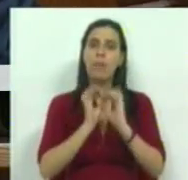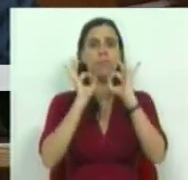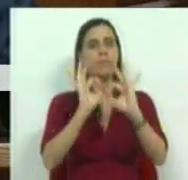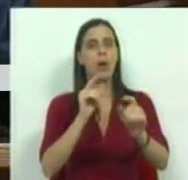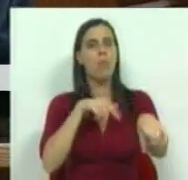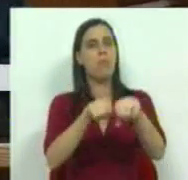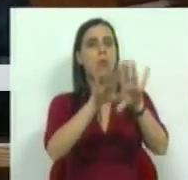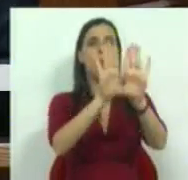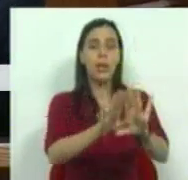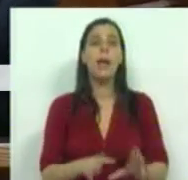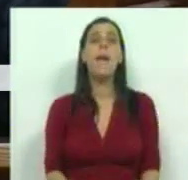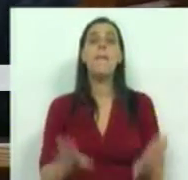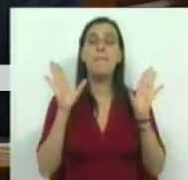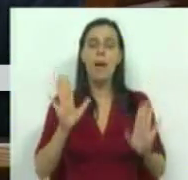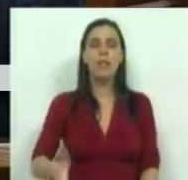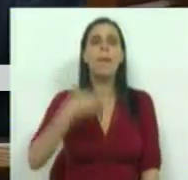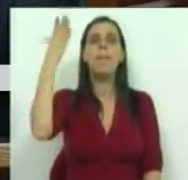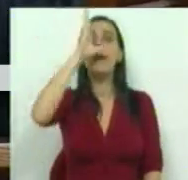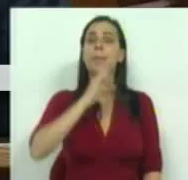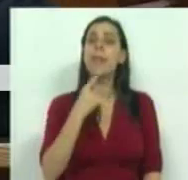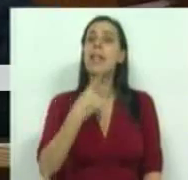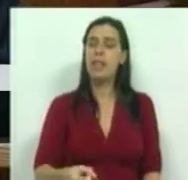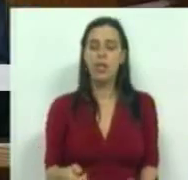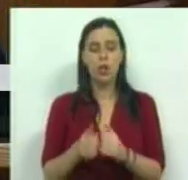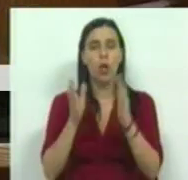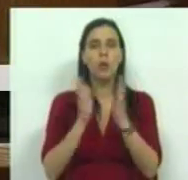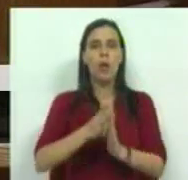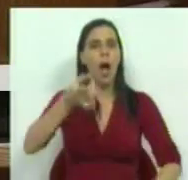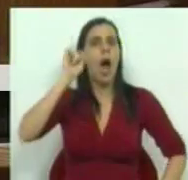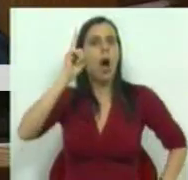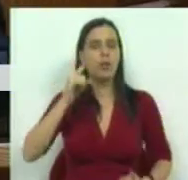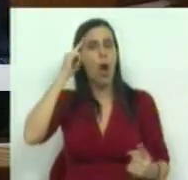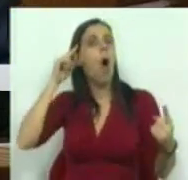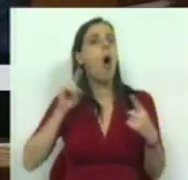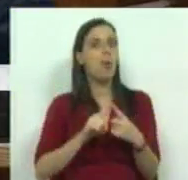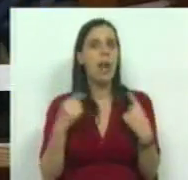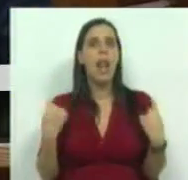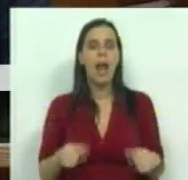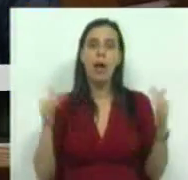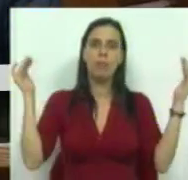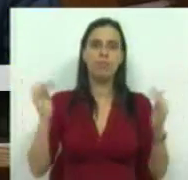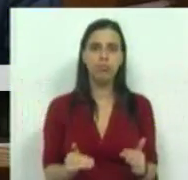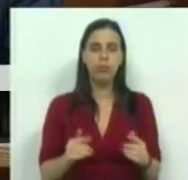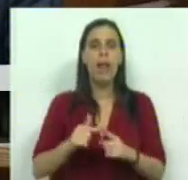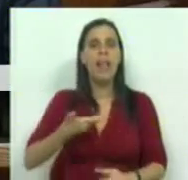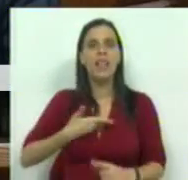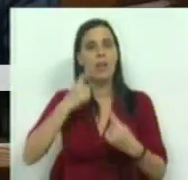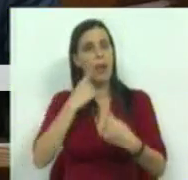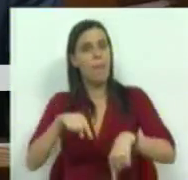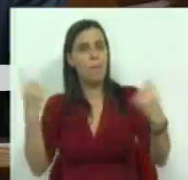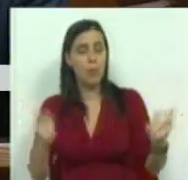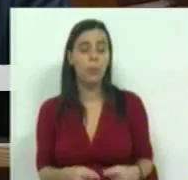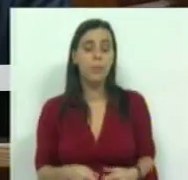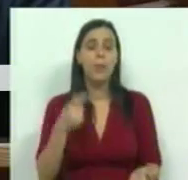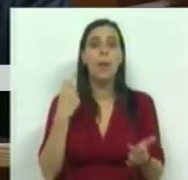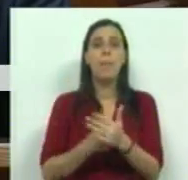papel político. Mas diz ainda o Primeiro-Ministro que toda esta austeridade tem um objetivo: reduzir o peso da dívida pública